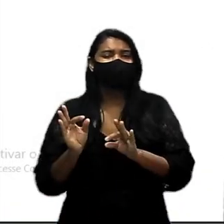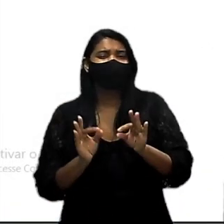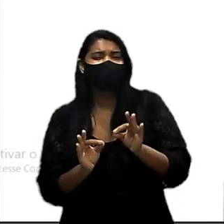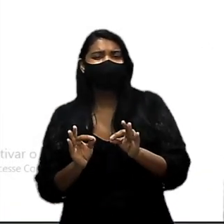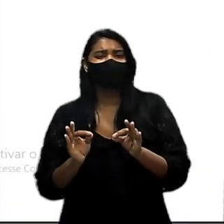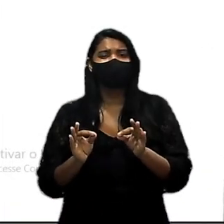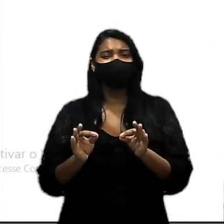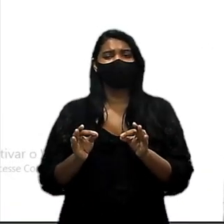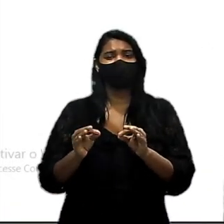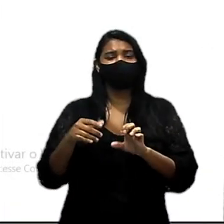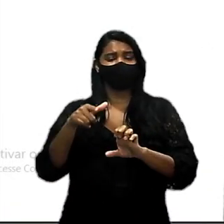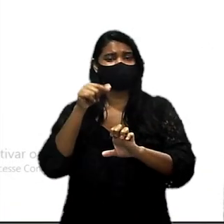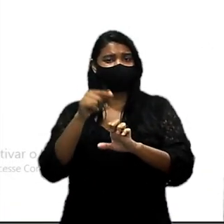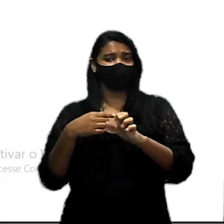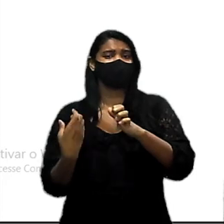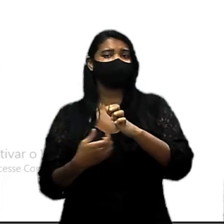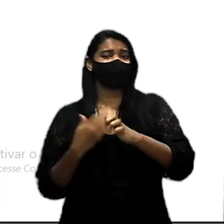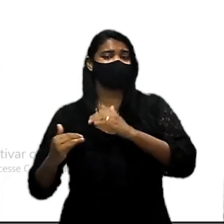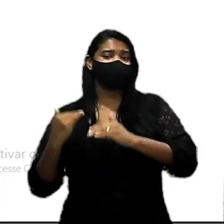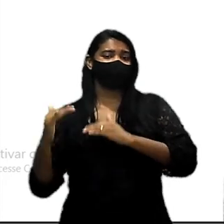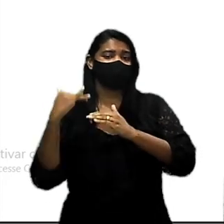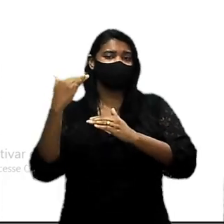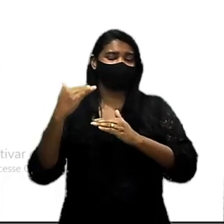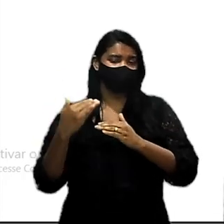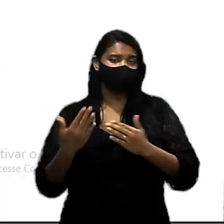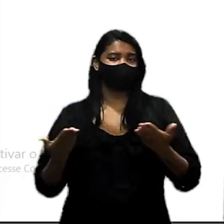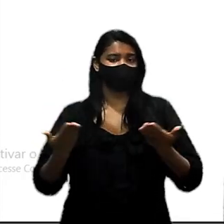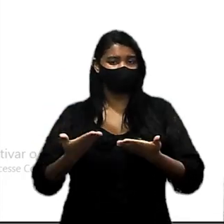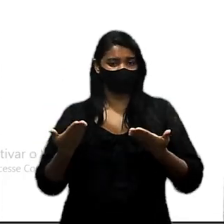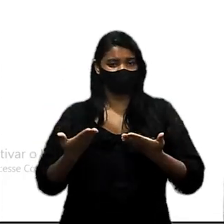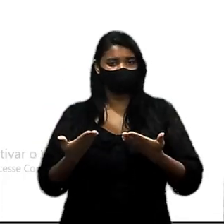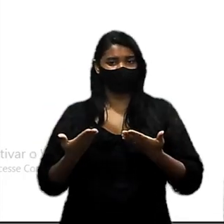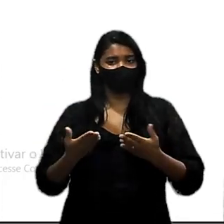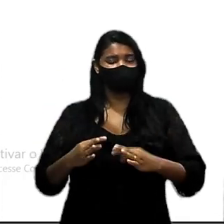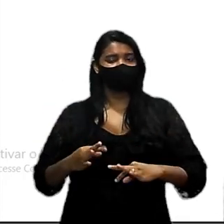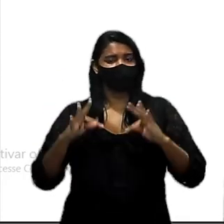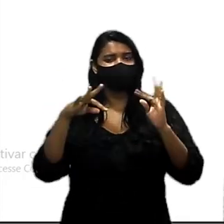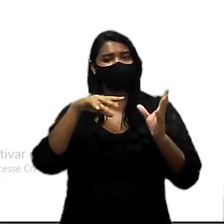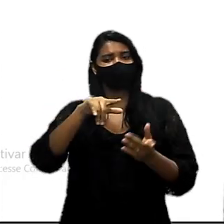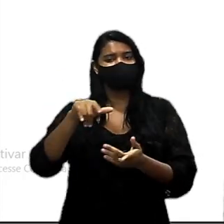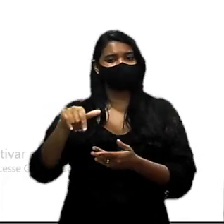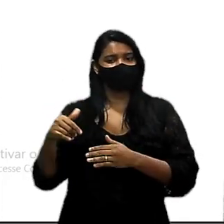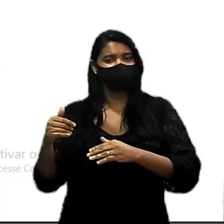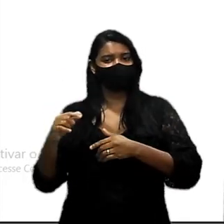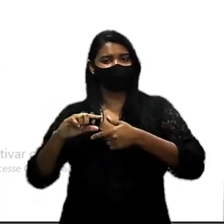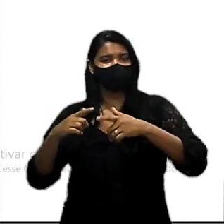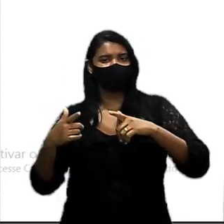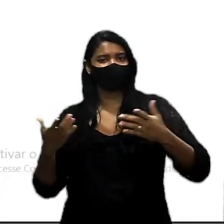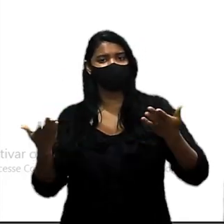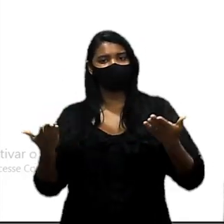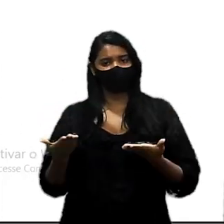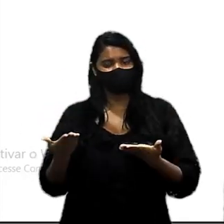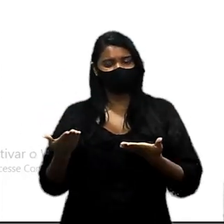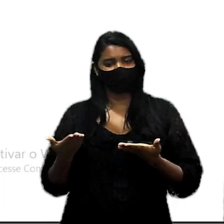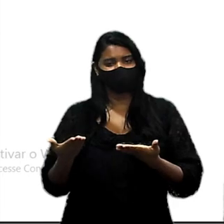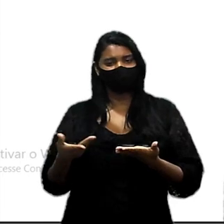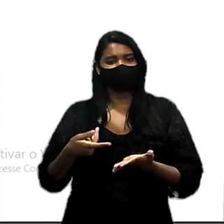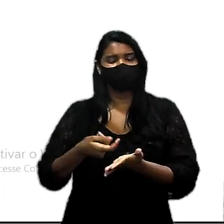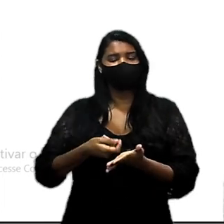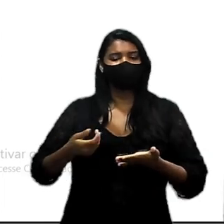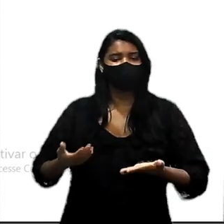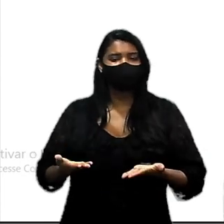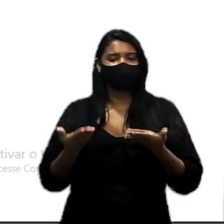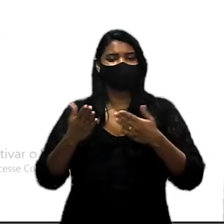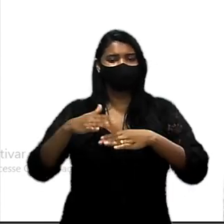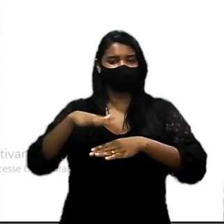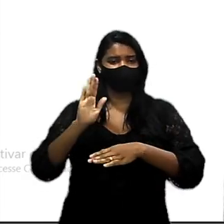em relação a esse avanço que o mundo contemporâneo vem exigindo, né, cada